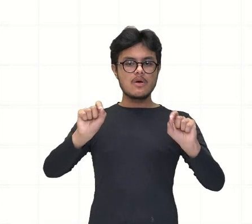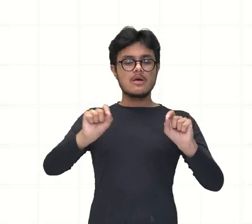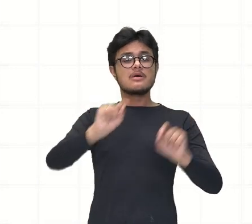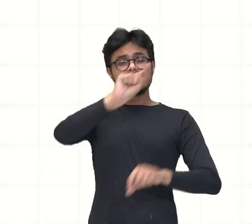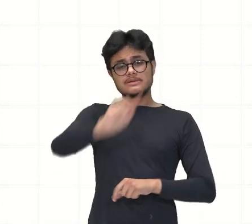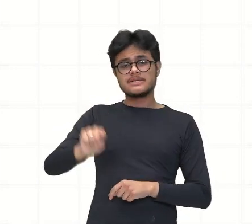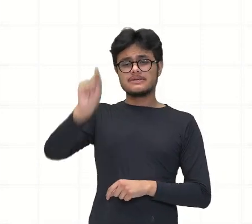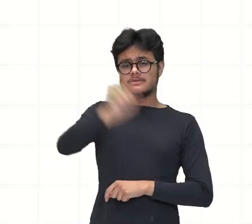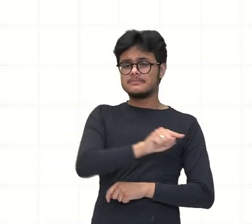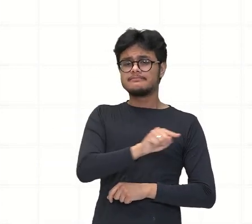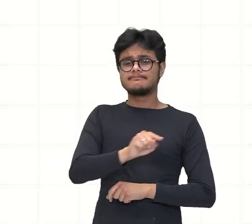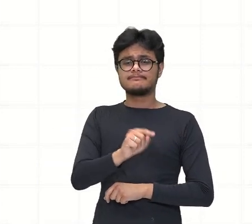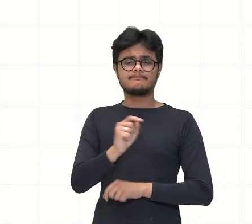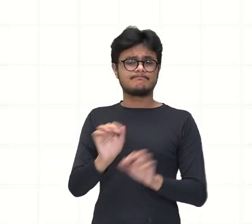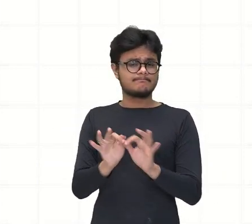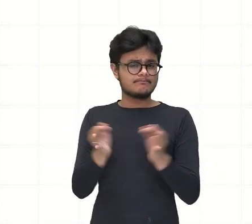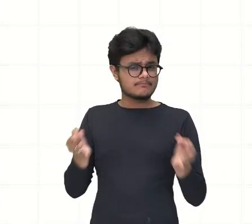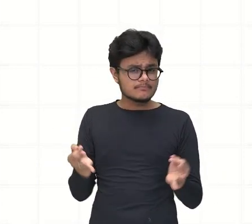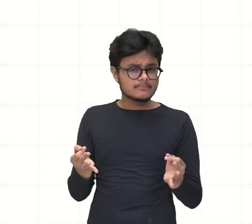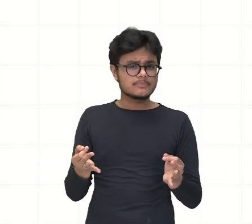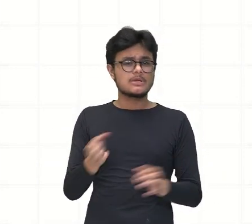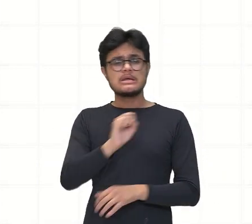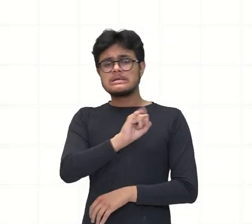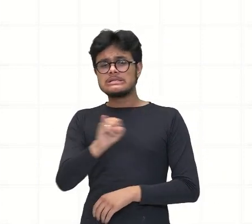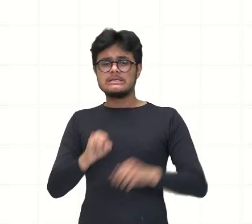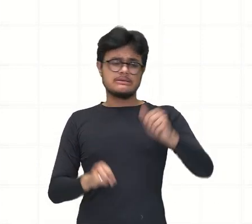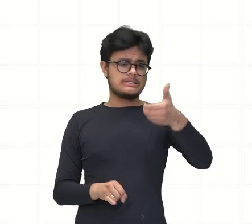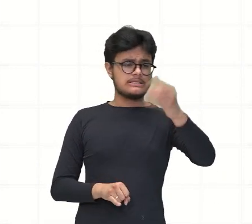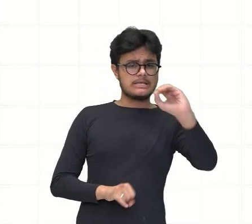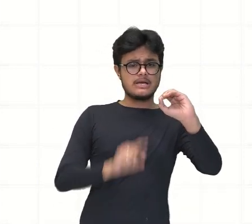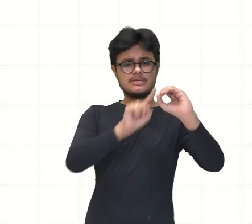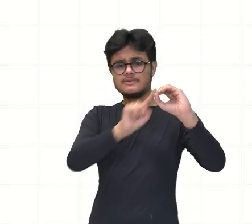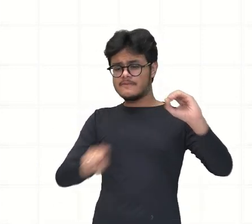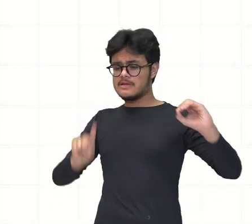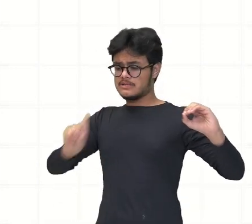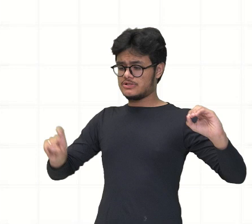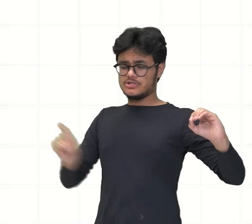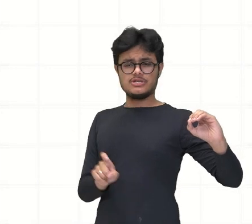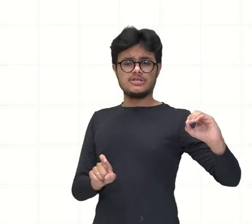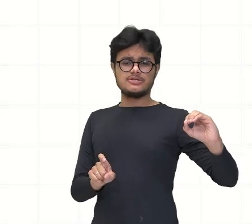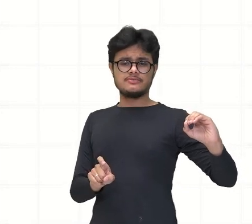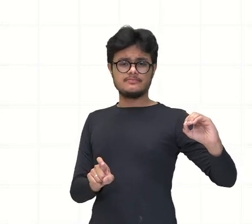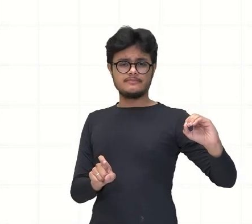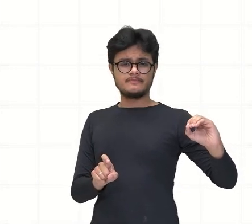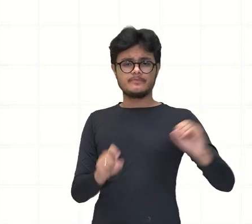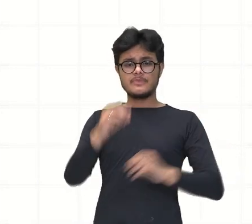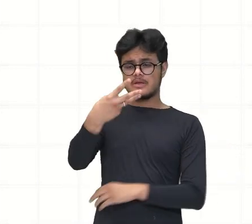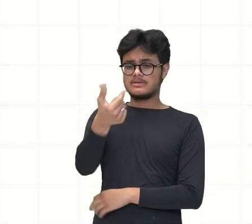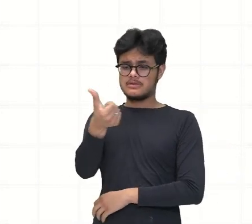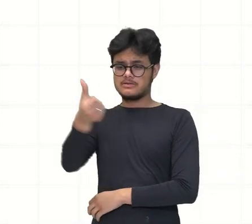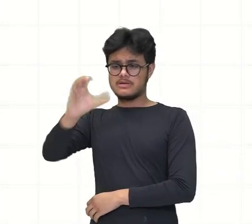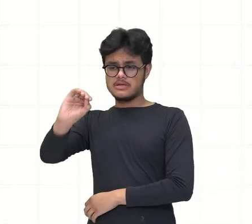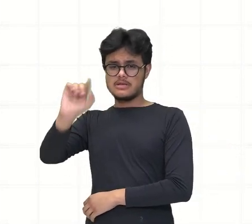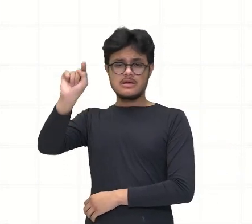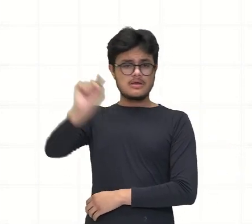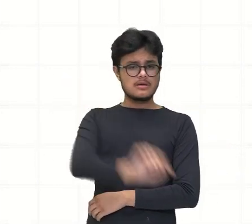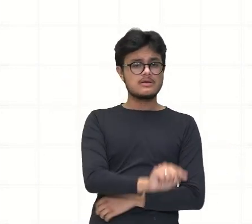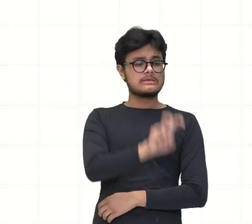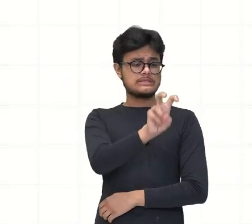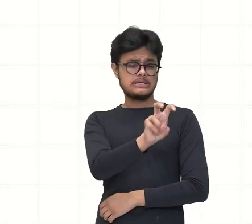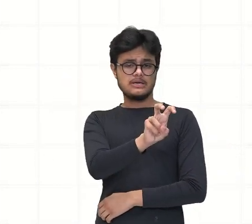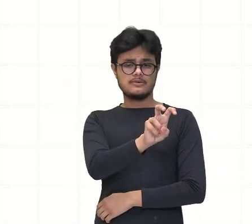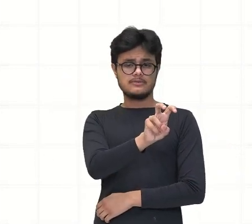3 simples. A quantidade total de alunos, 10, equivale a 360. Então, 5 alunos